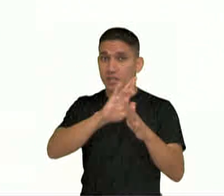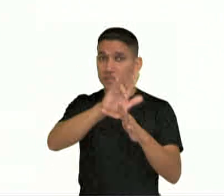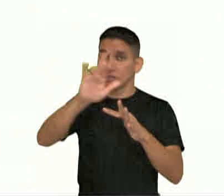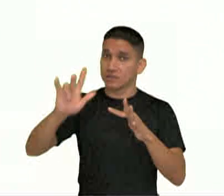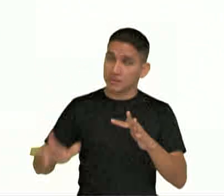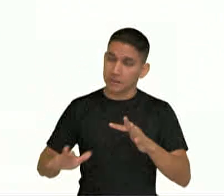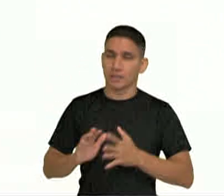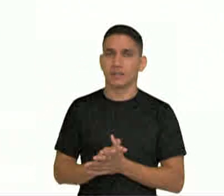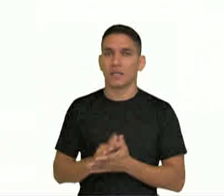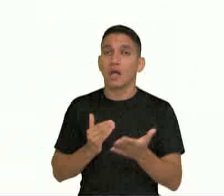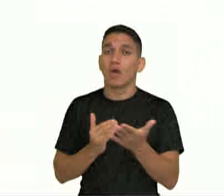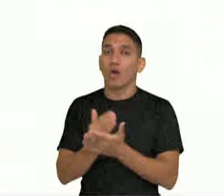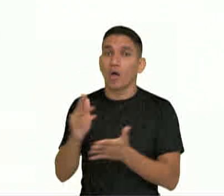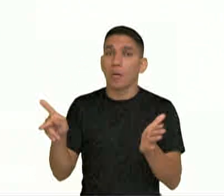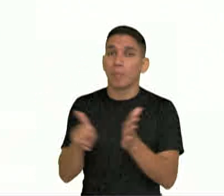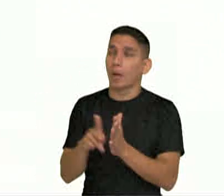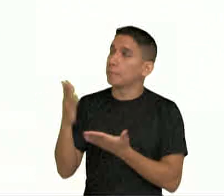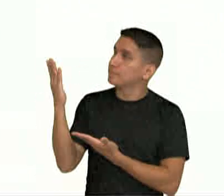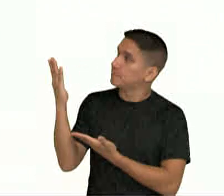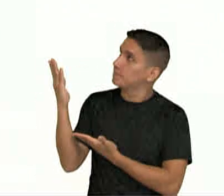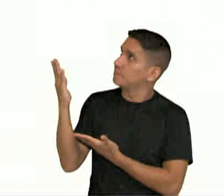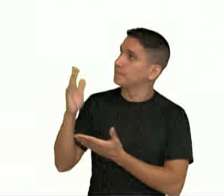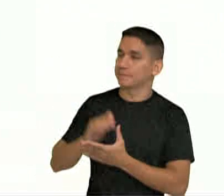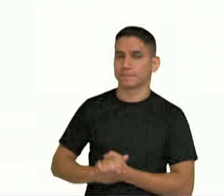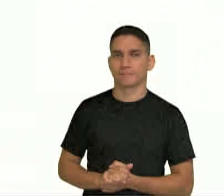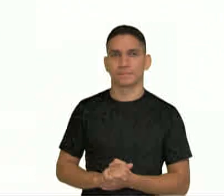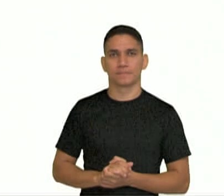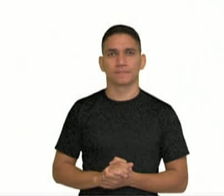a partir do enunciado aqui.